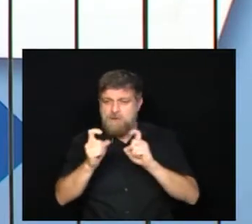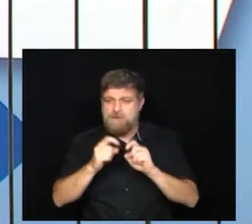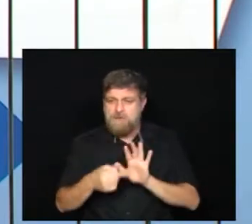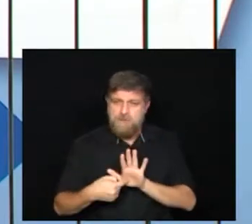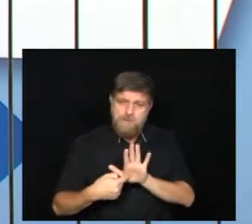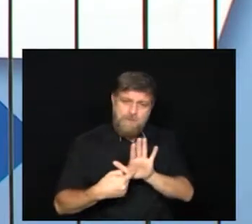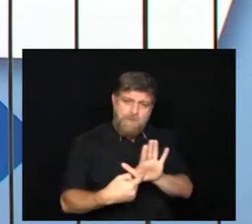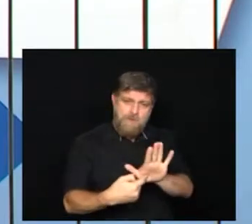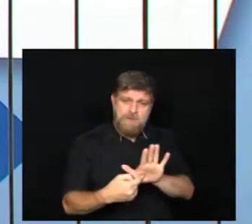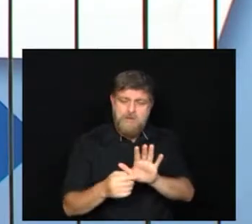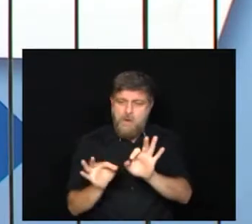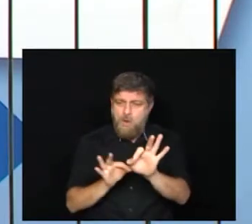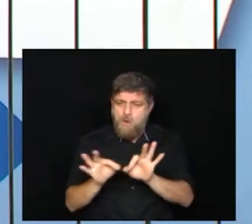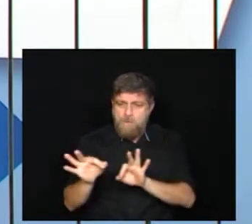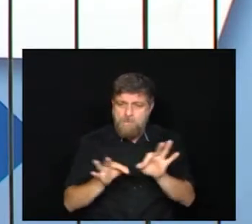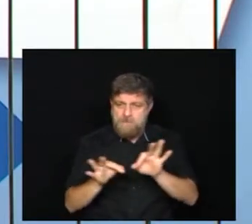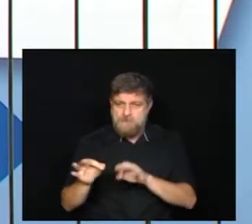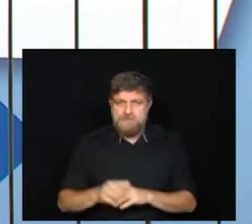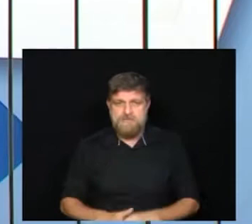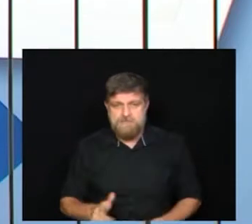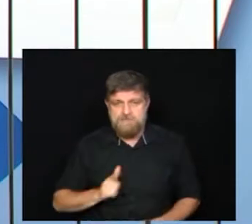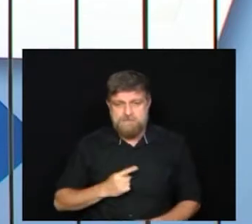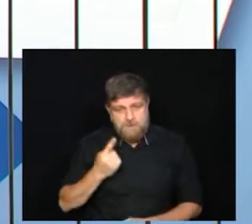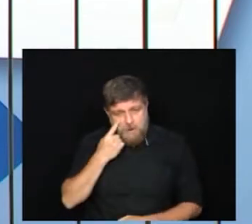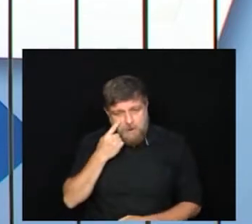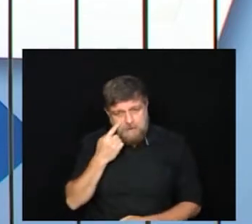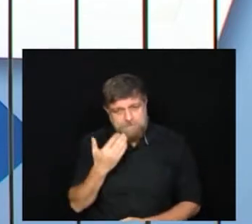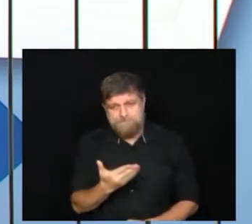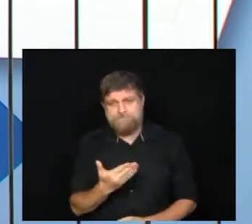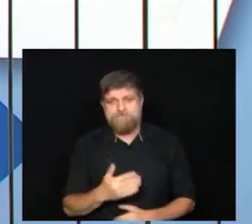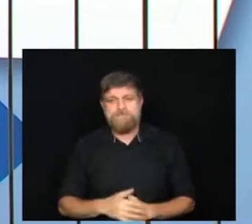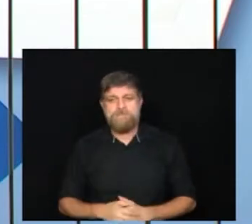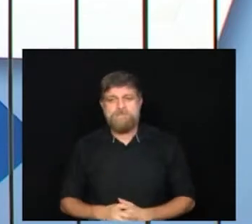apresentação do projeto Reviva Planet Green. Acompanhe.